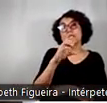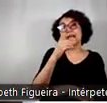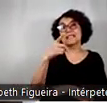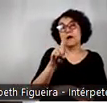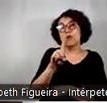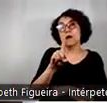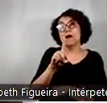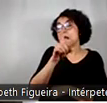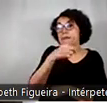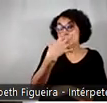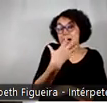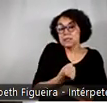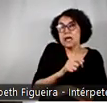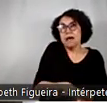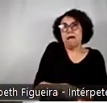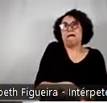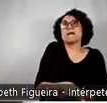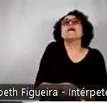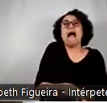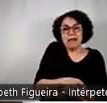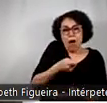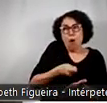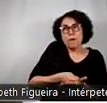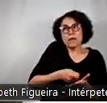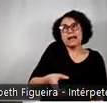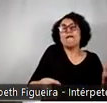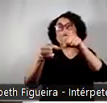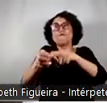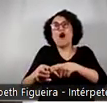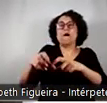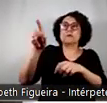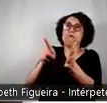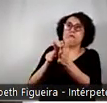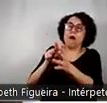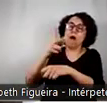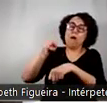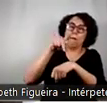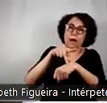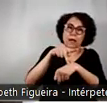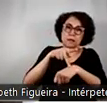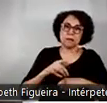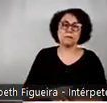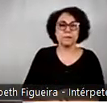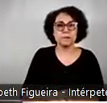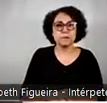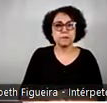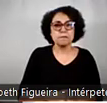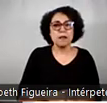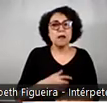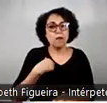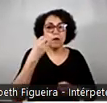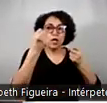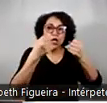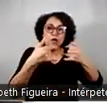securitização. Então, eu vou destrinchar um pouquinho mais, falando um pouco da questão, né, desse conceito, né,